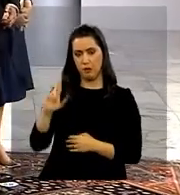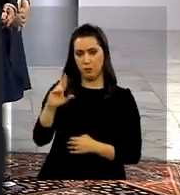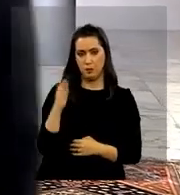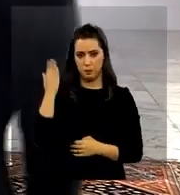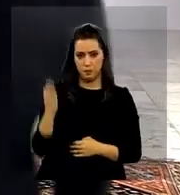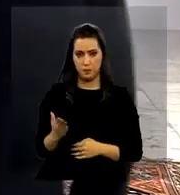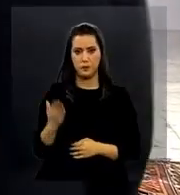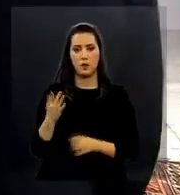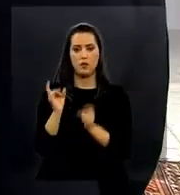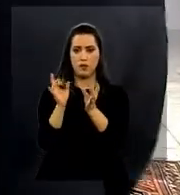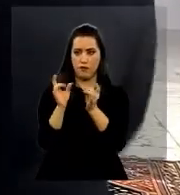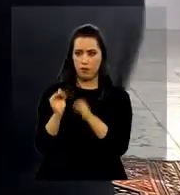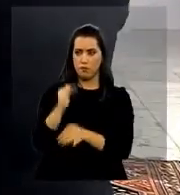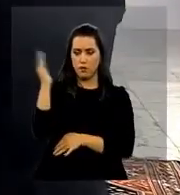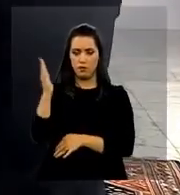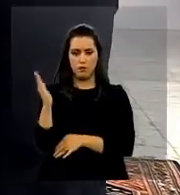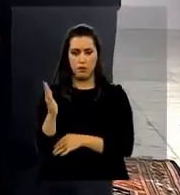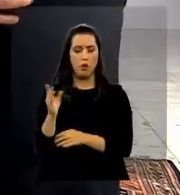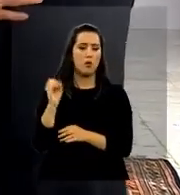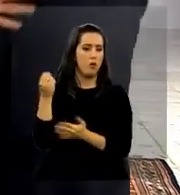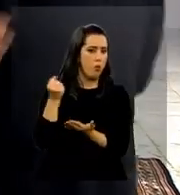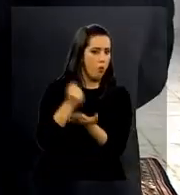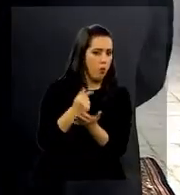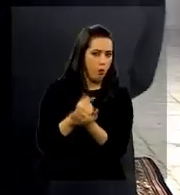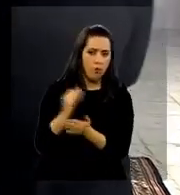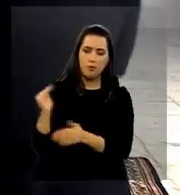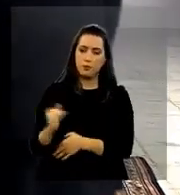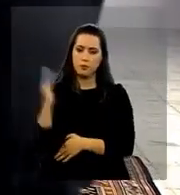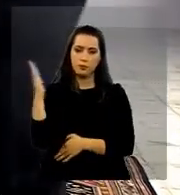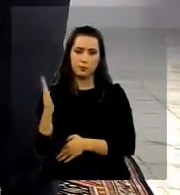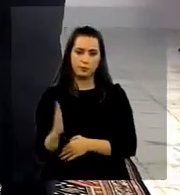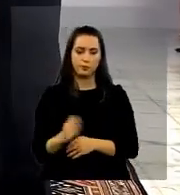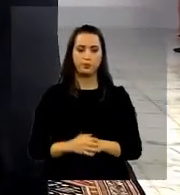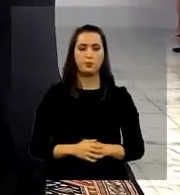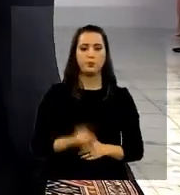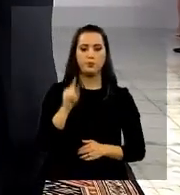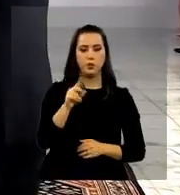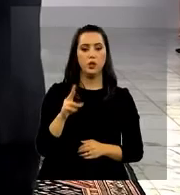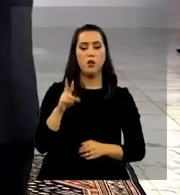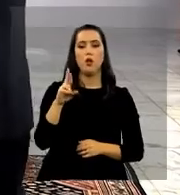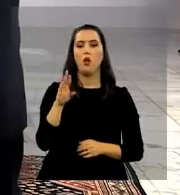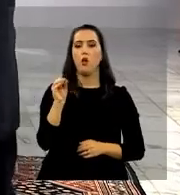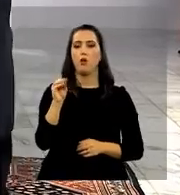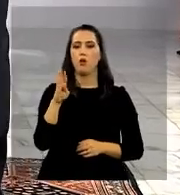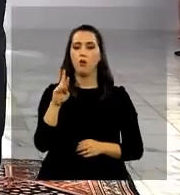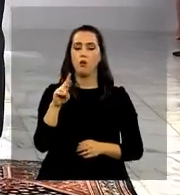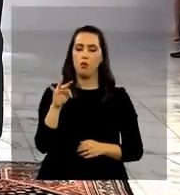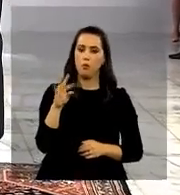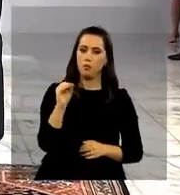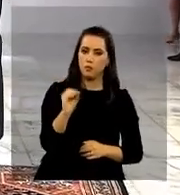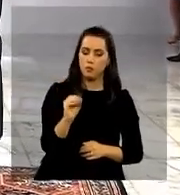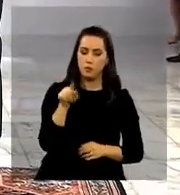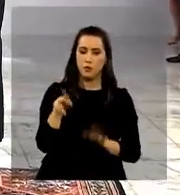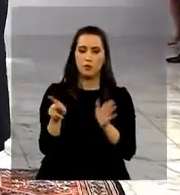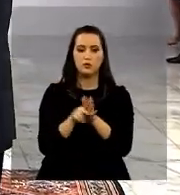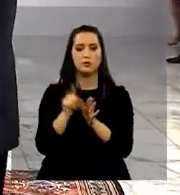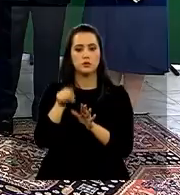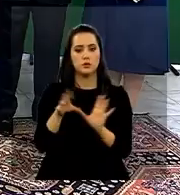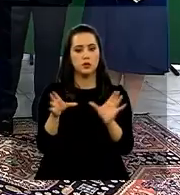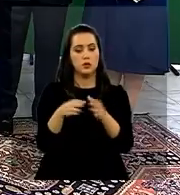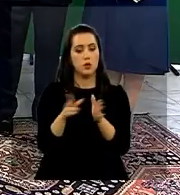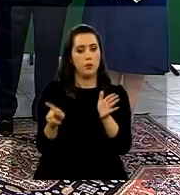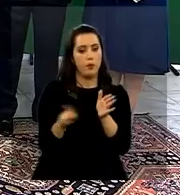nas exportações e importações. Roberto Azevedo, embaixador brasileiro da mesma